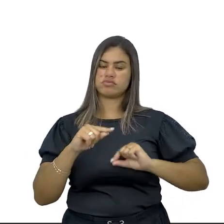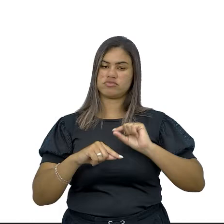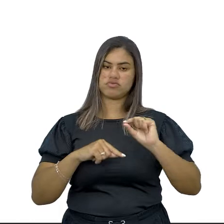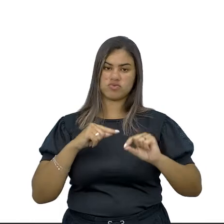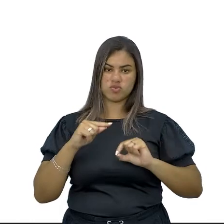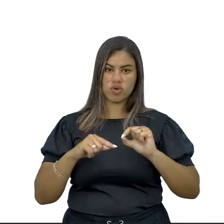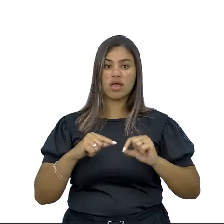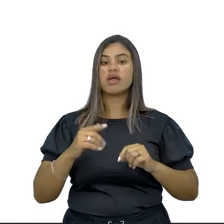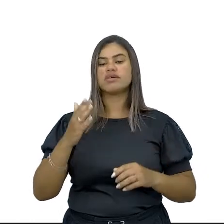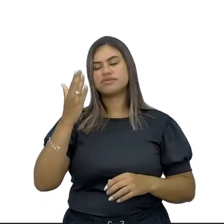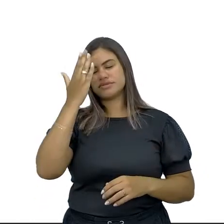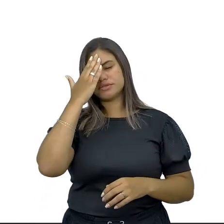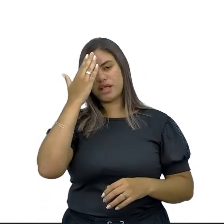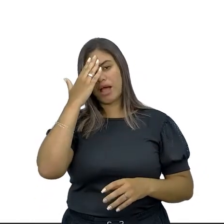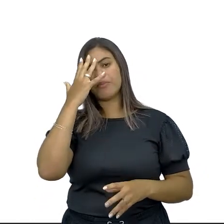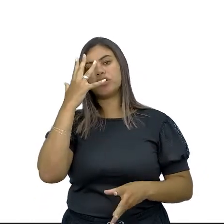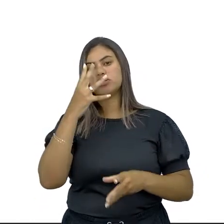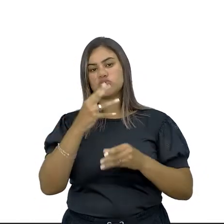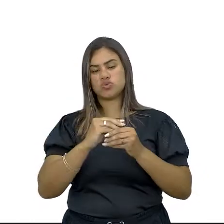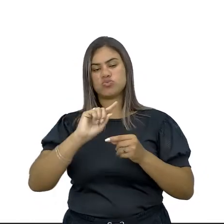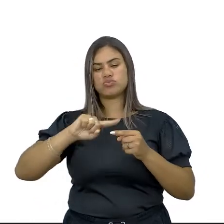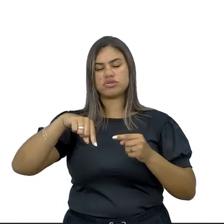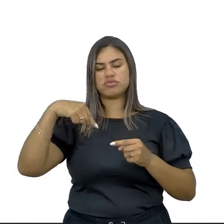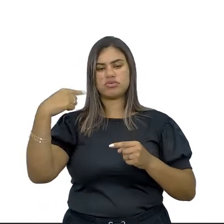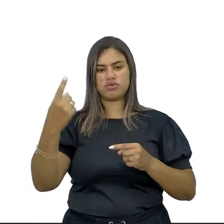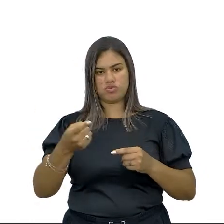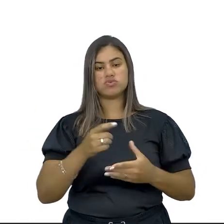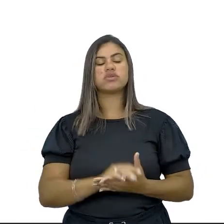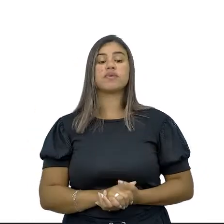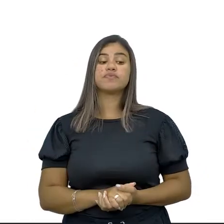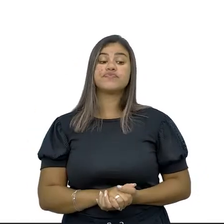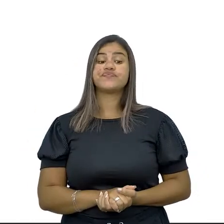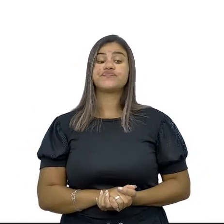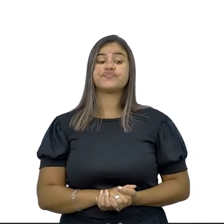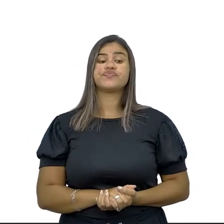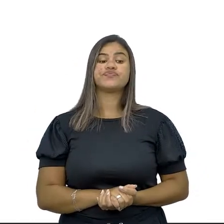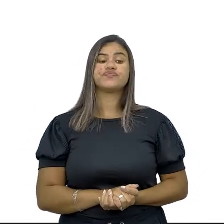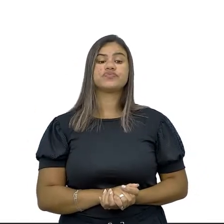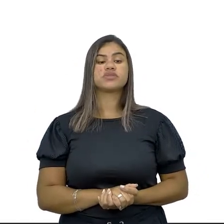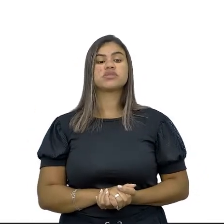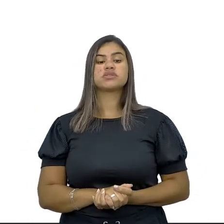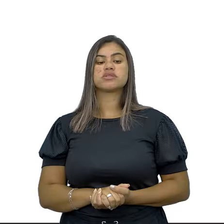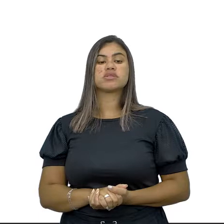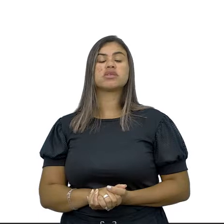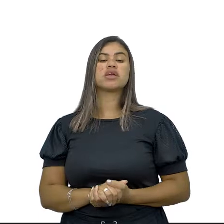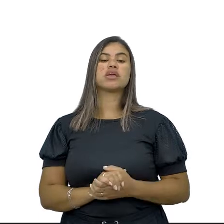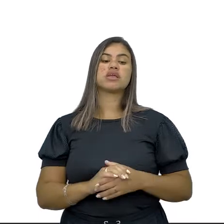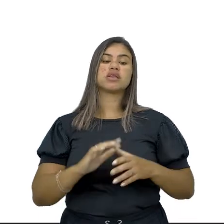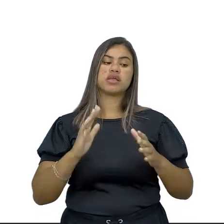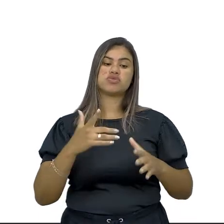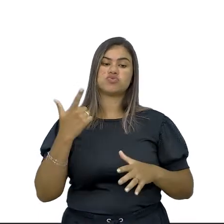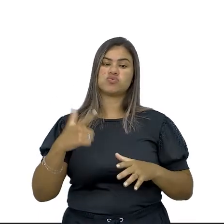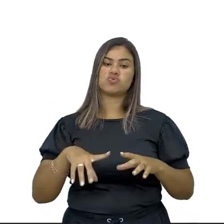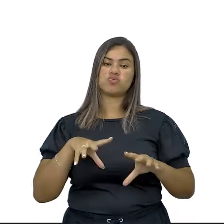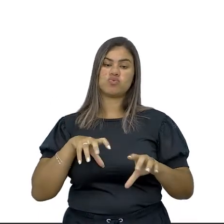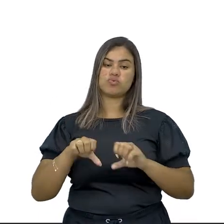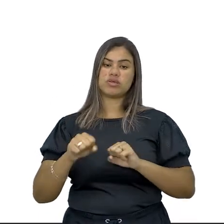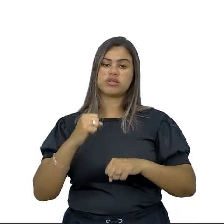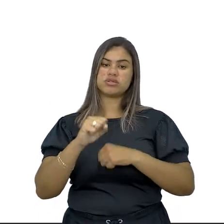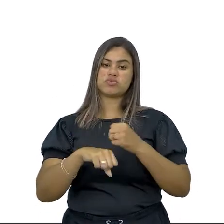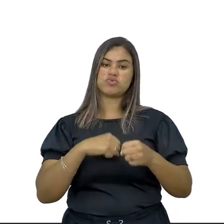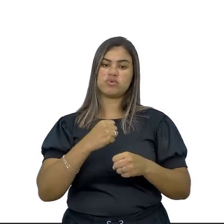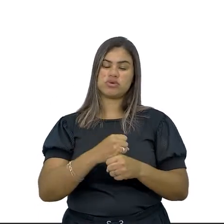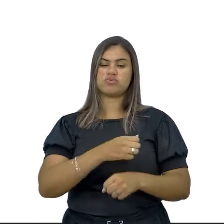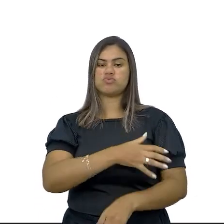já sabendo que será trabalhado na semana seguinte. E aí, com as formações de ano série, como a de